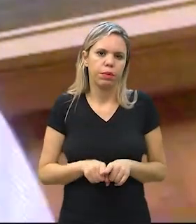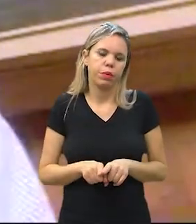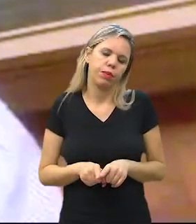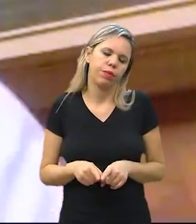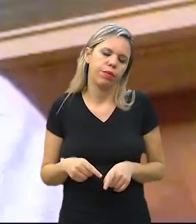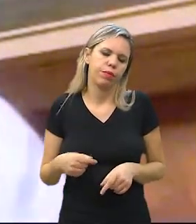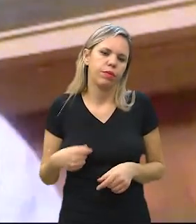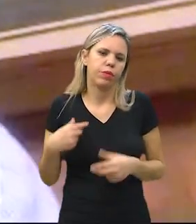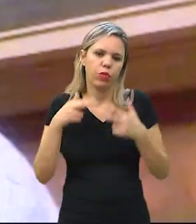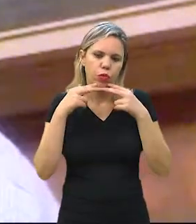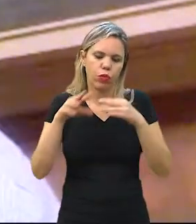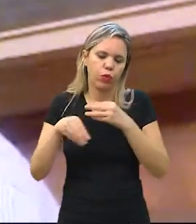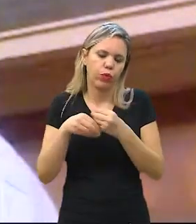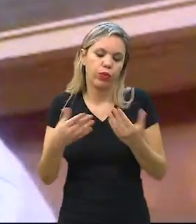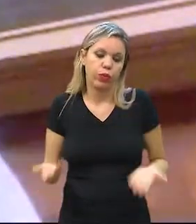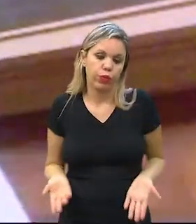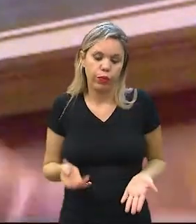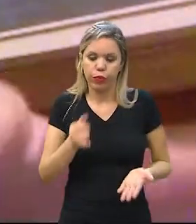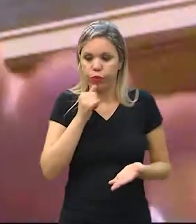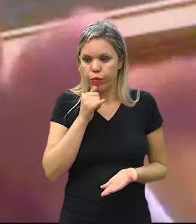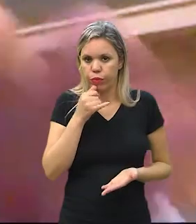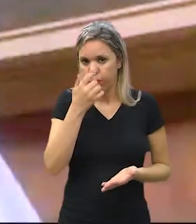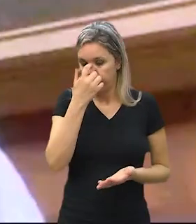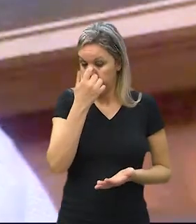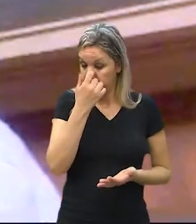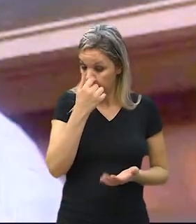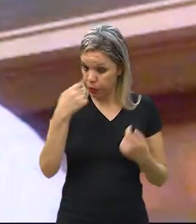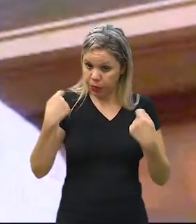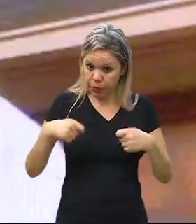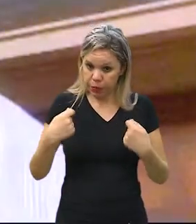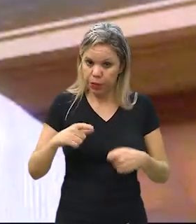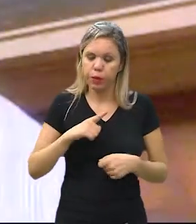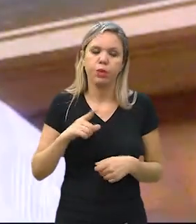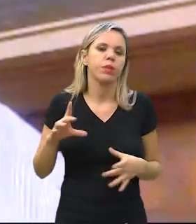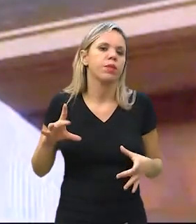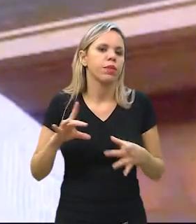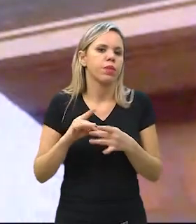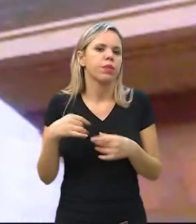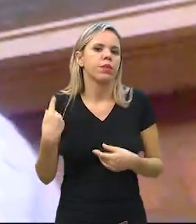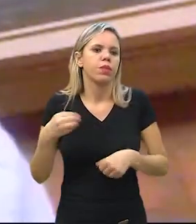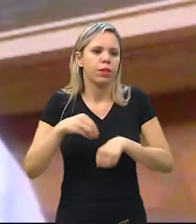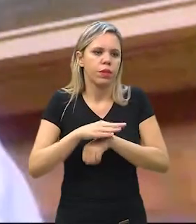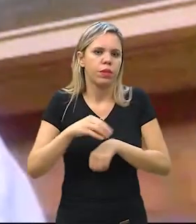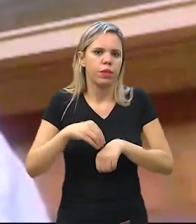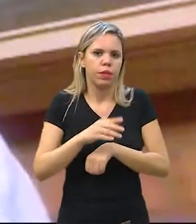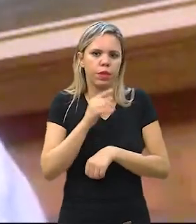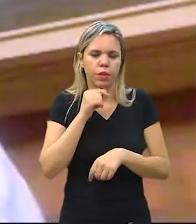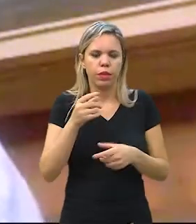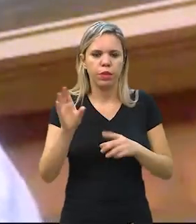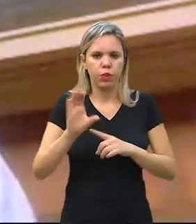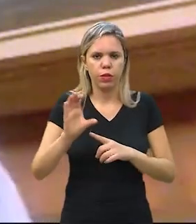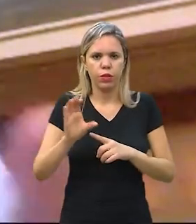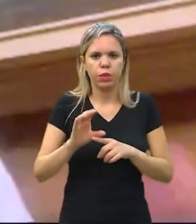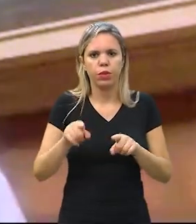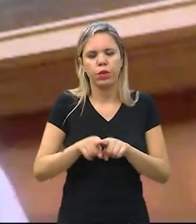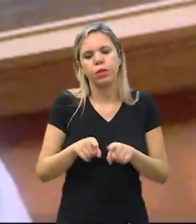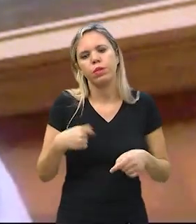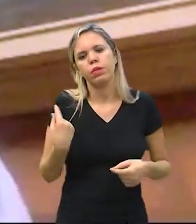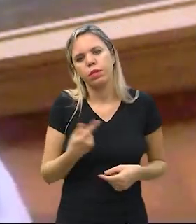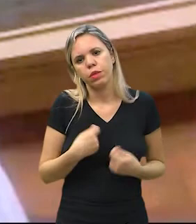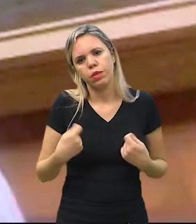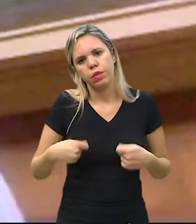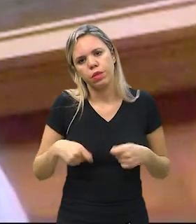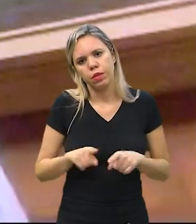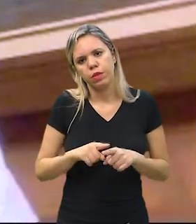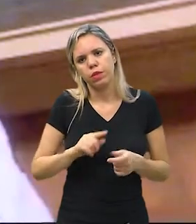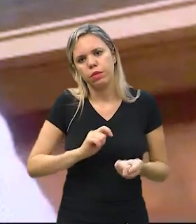um caminho para a inovação. Então, por um lado, a gente precisa ter uma rede para nos trazer esses clientes, e por outro, a